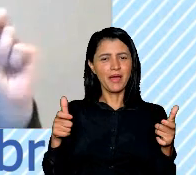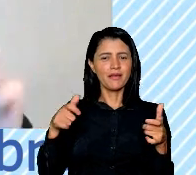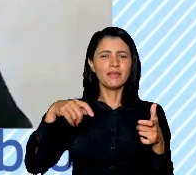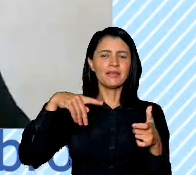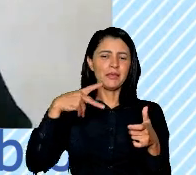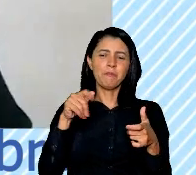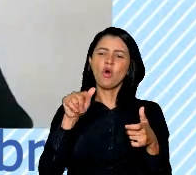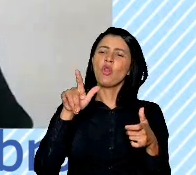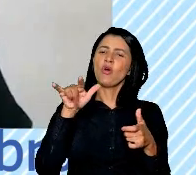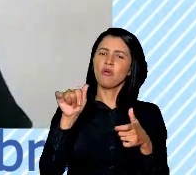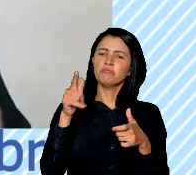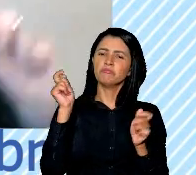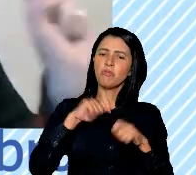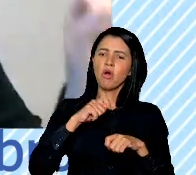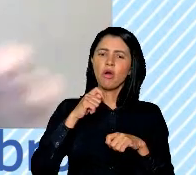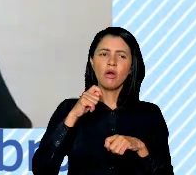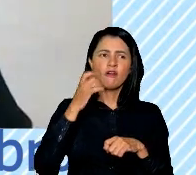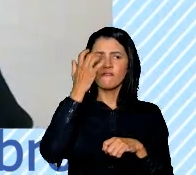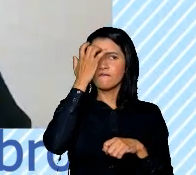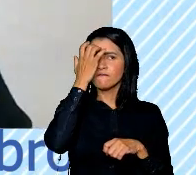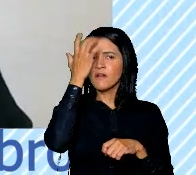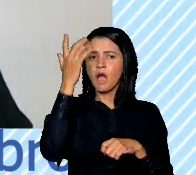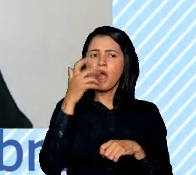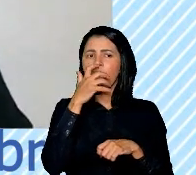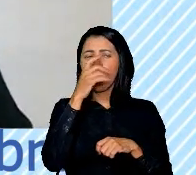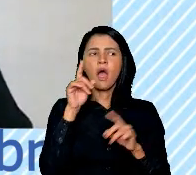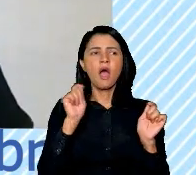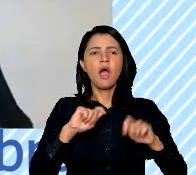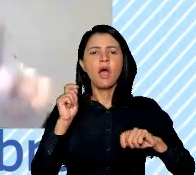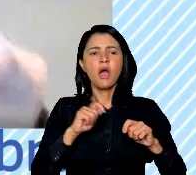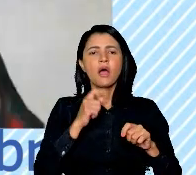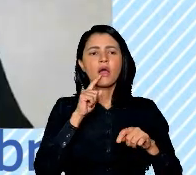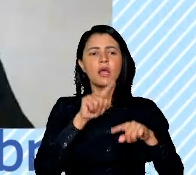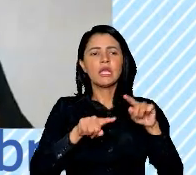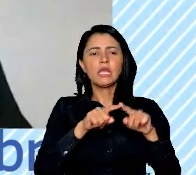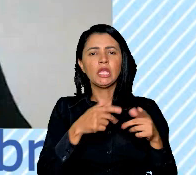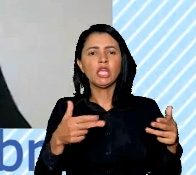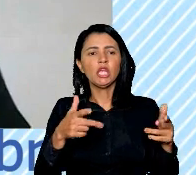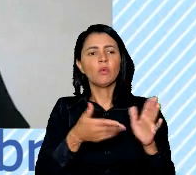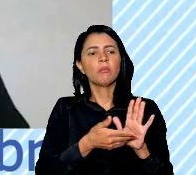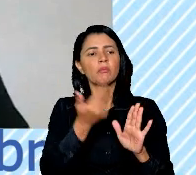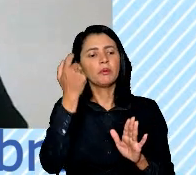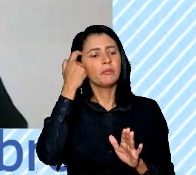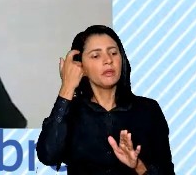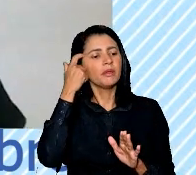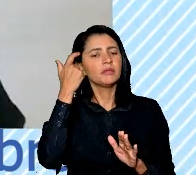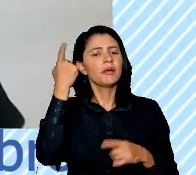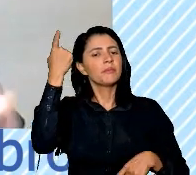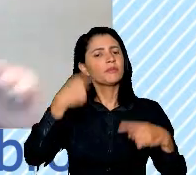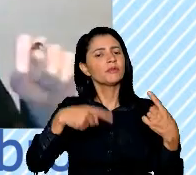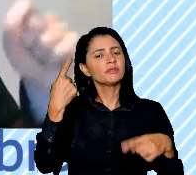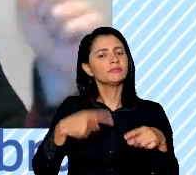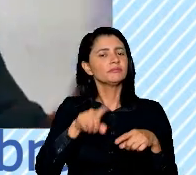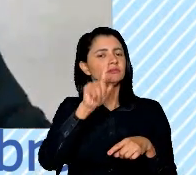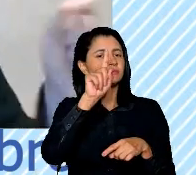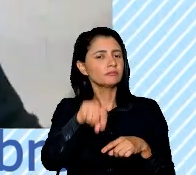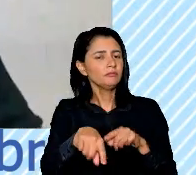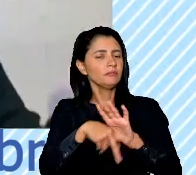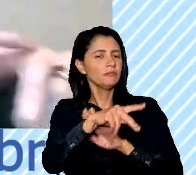se entusiasmar pela expropriação dos ricos e pensar que a política não é senão o modo